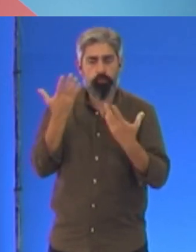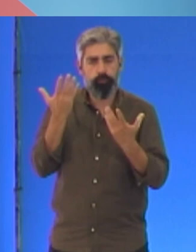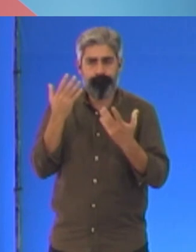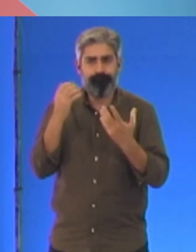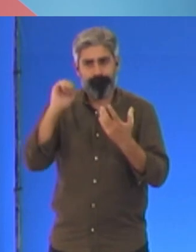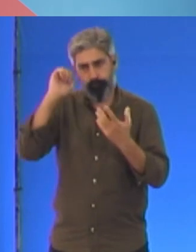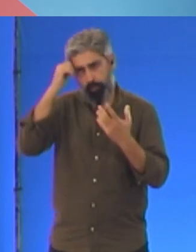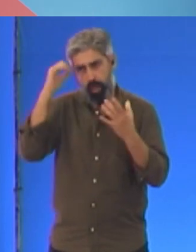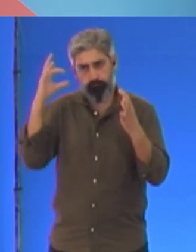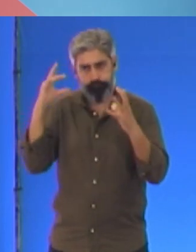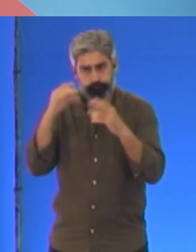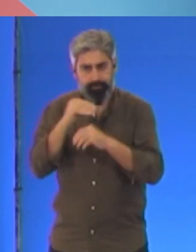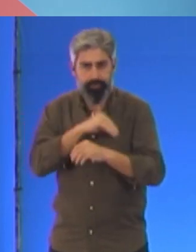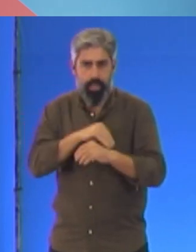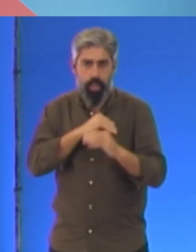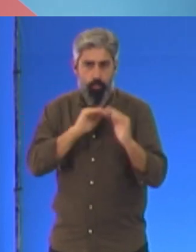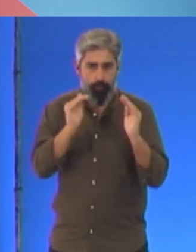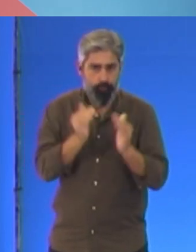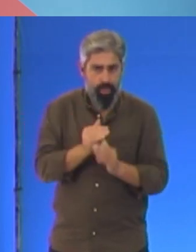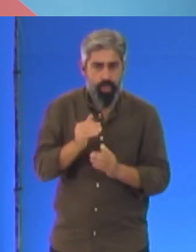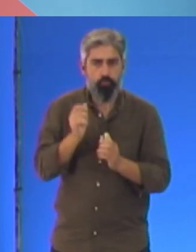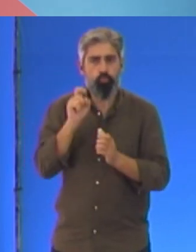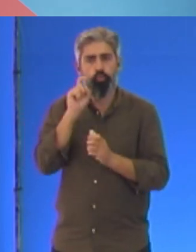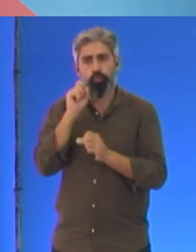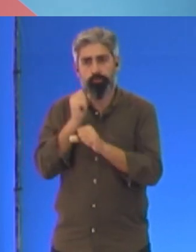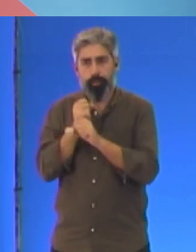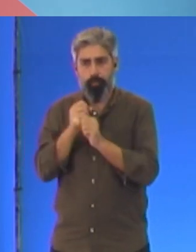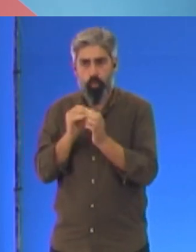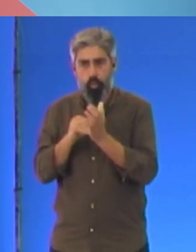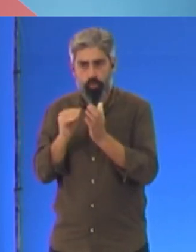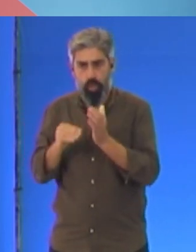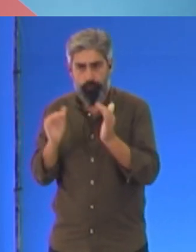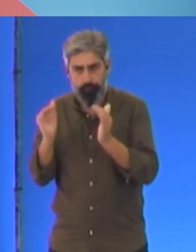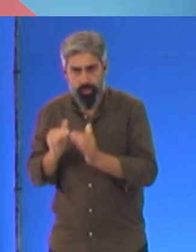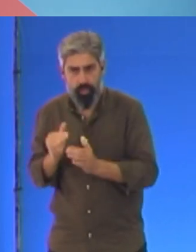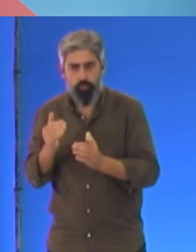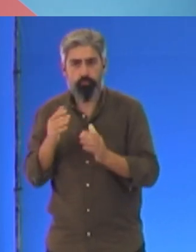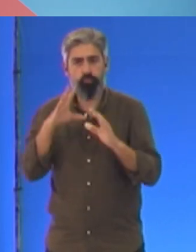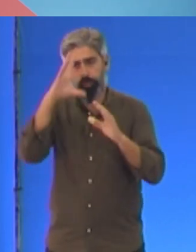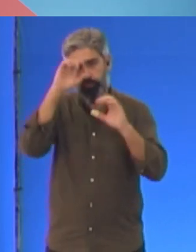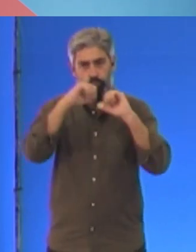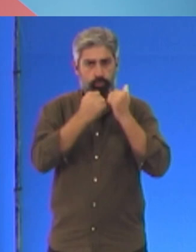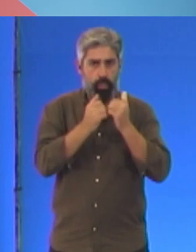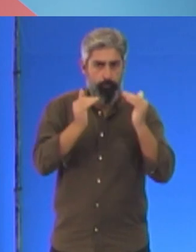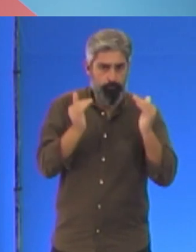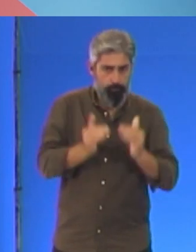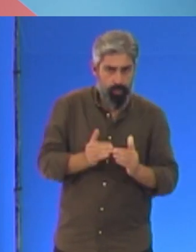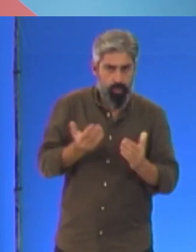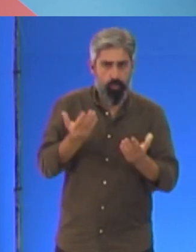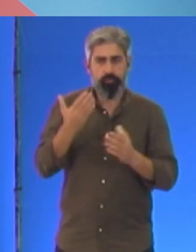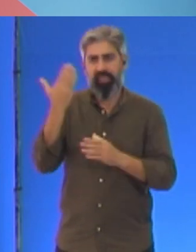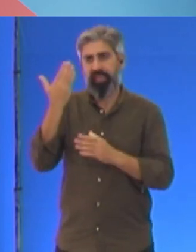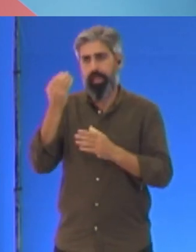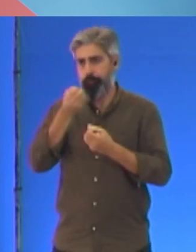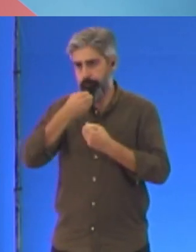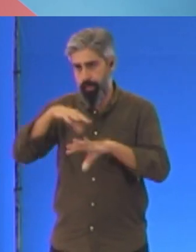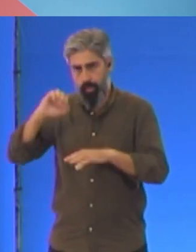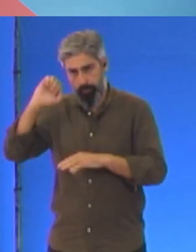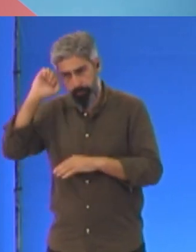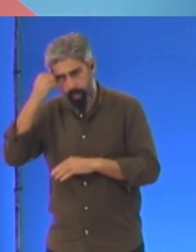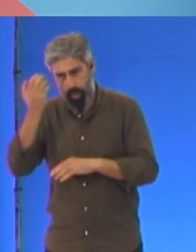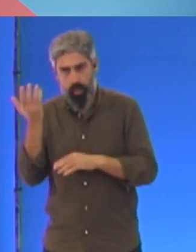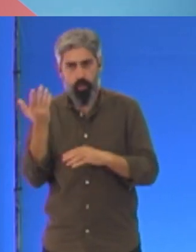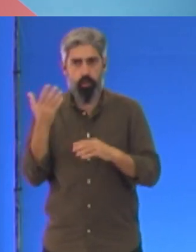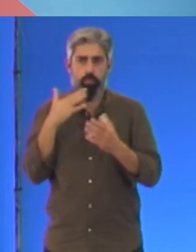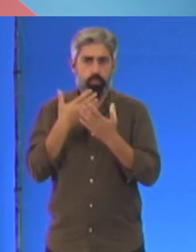menos salário menos segurança no contrato laboral menos estado social menos direitos são